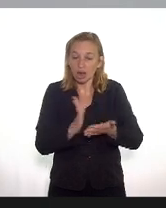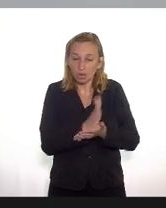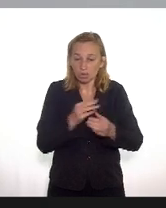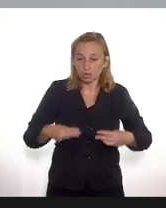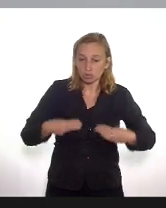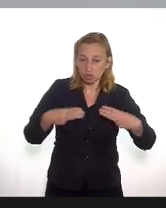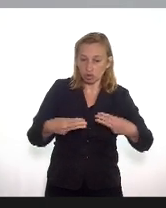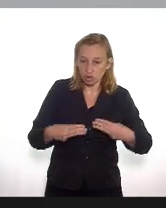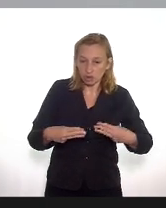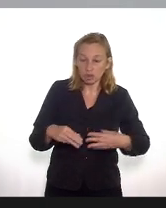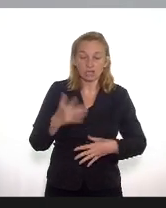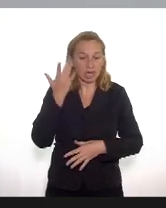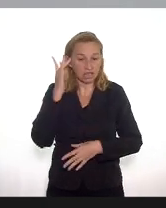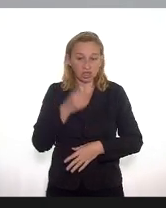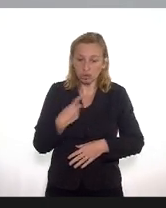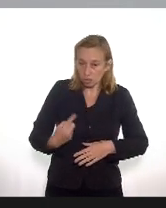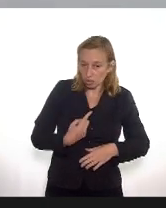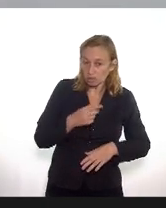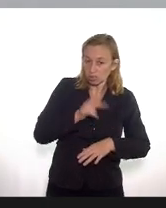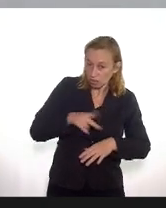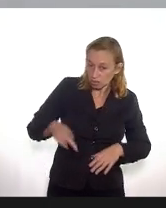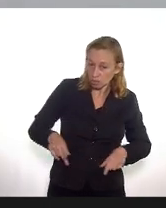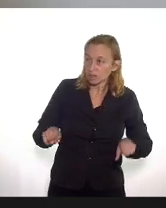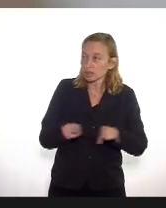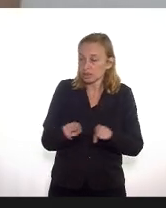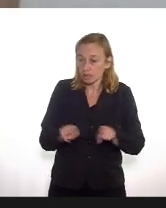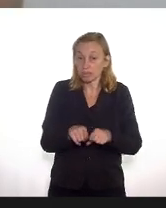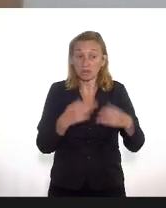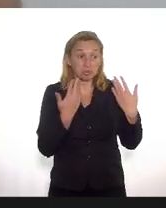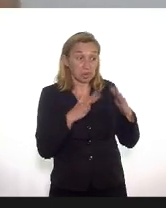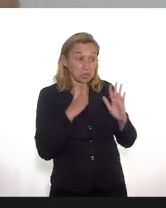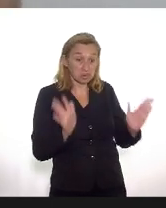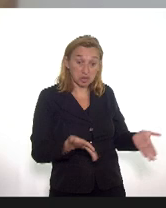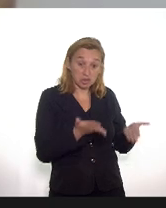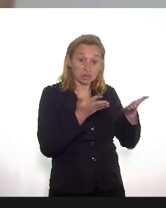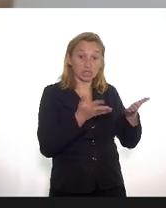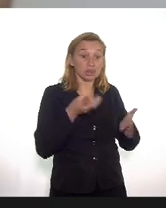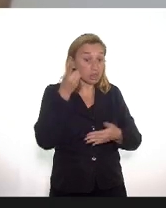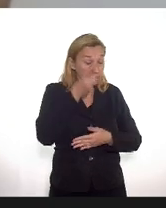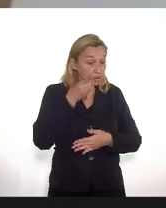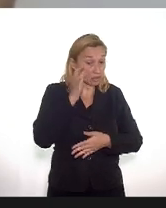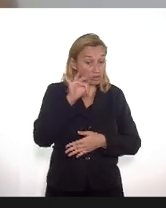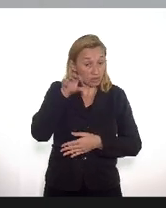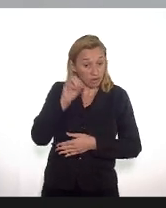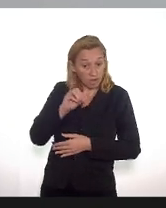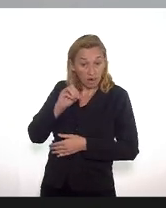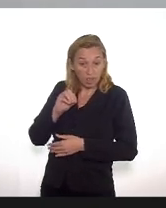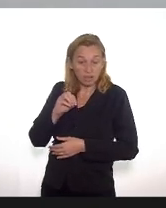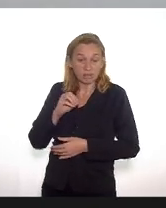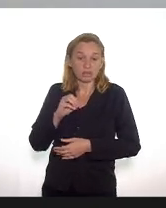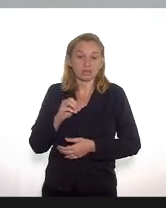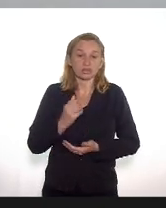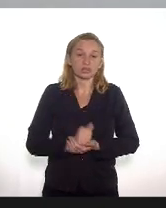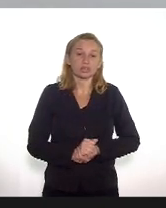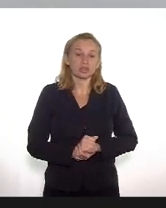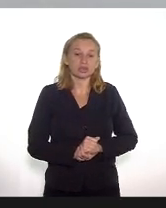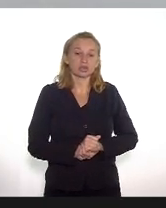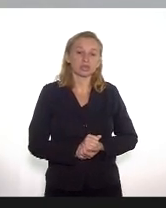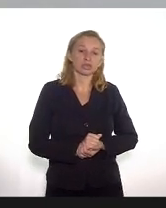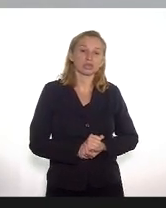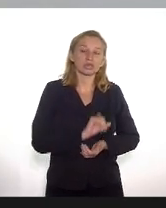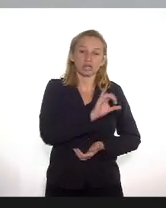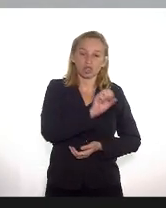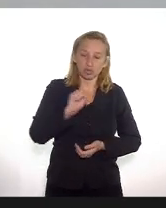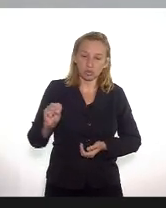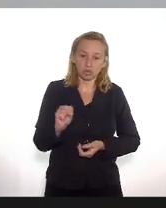nos consideram como professores, inclusive até saudar a iniciativa do gabinete do deputado Flávio Serafini de nos colocar, né, os tutores